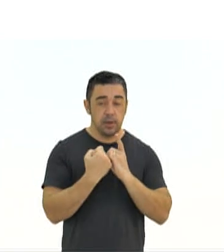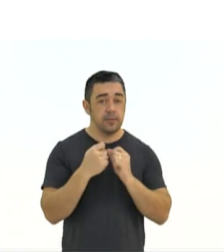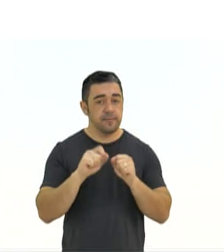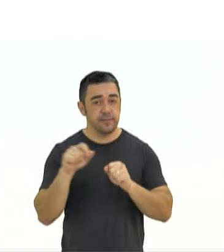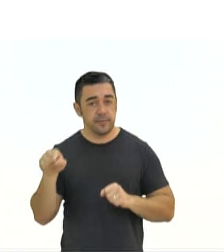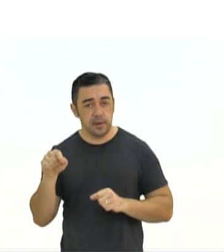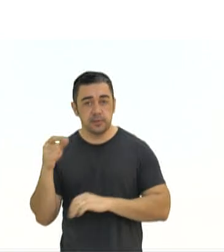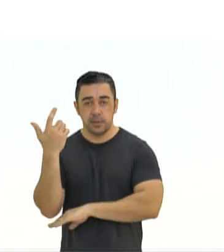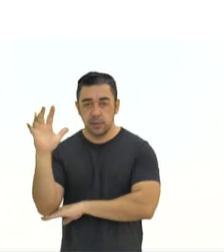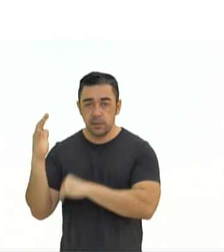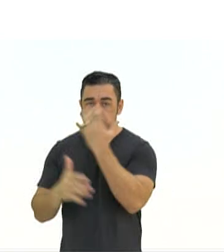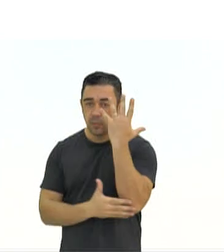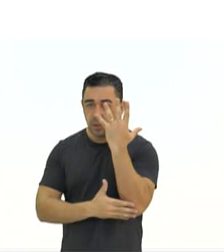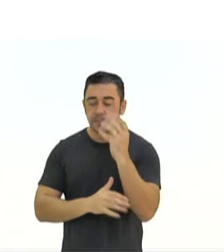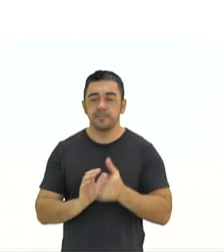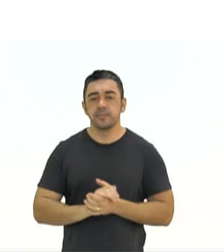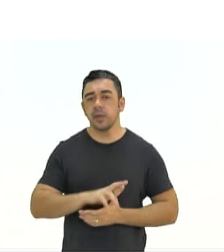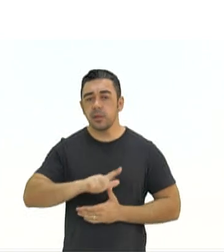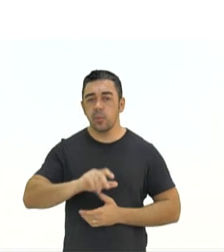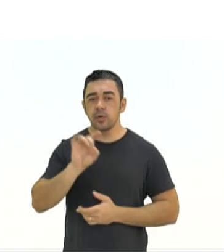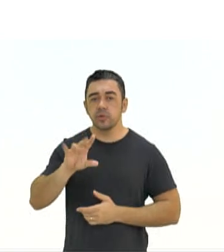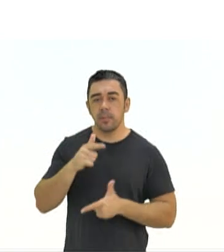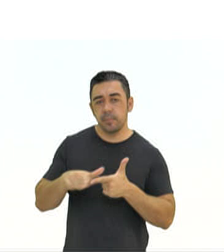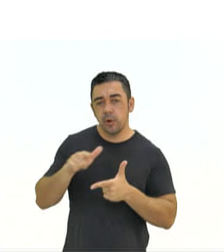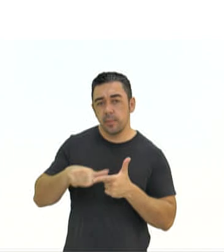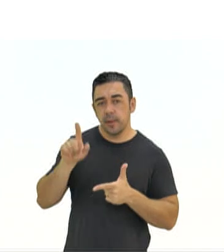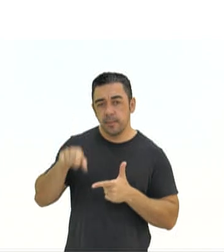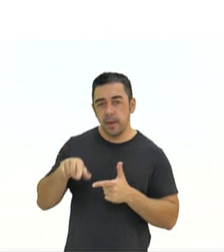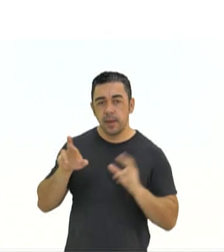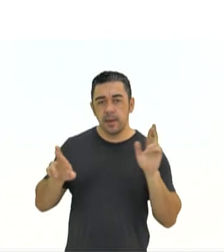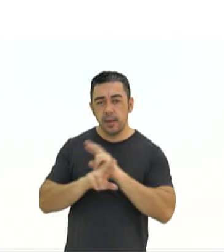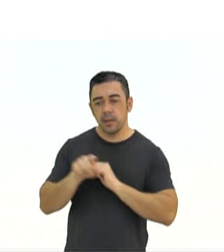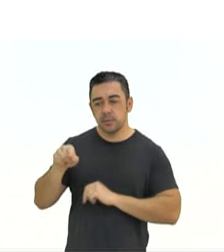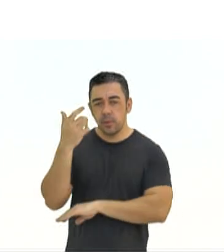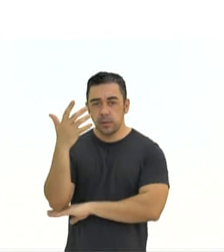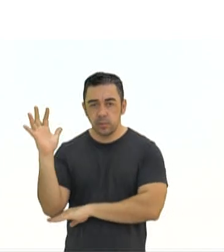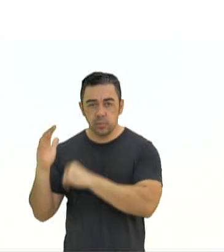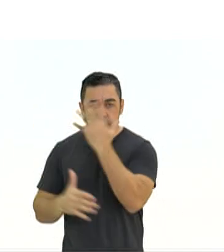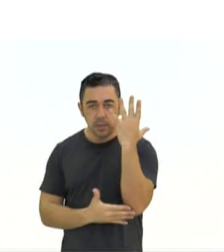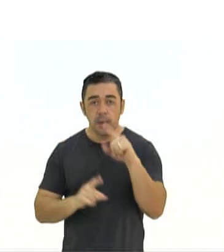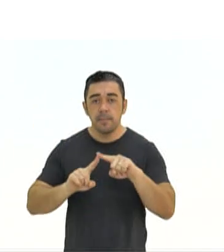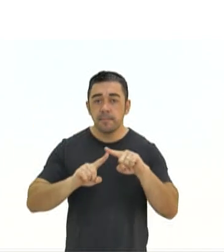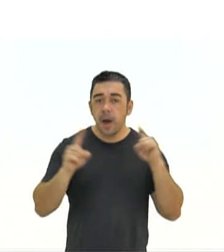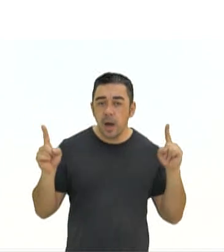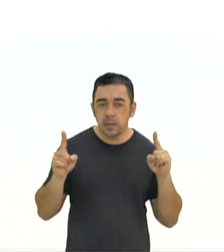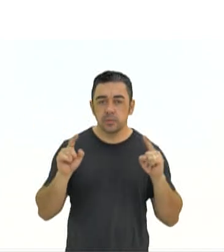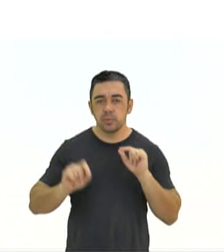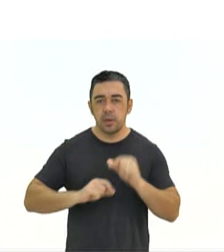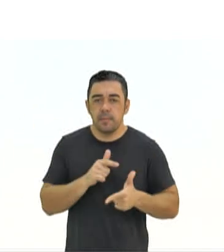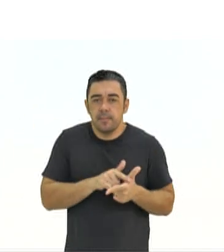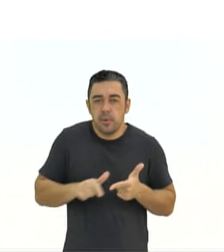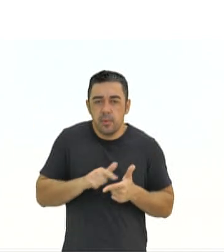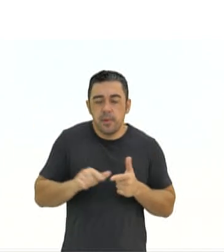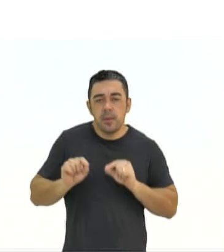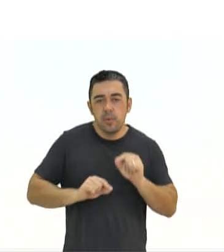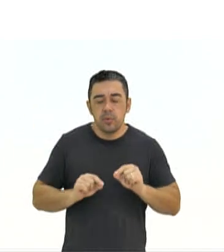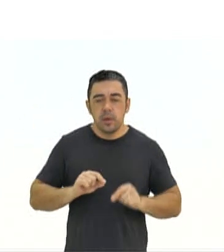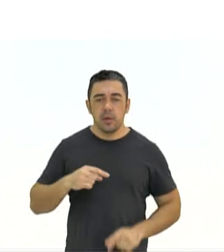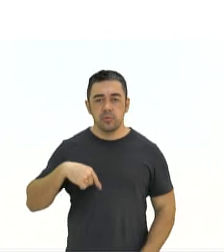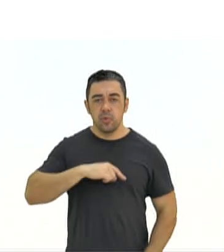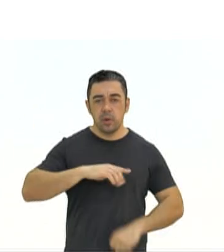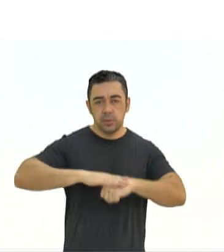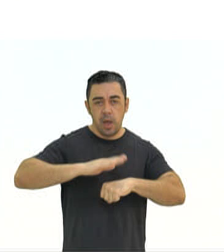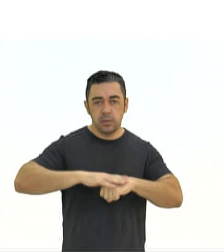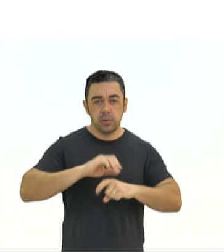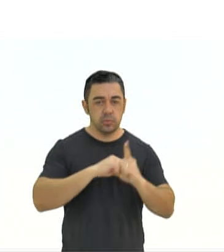natureza. Diz respeito não apenas a problemas relacionados à natureza, mas a problemáticas decorrentes da ação social. Esse